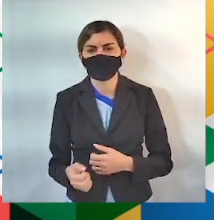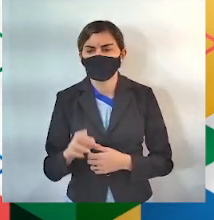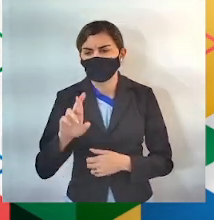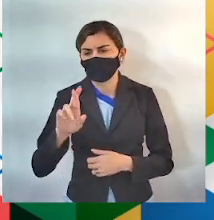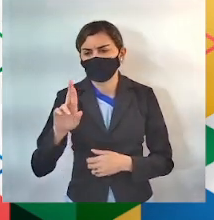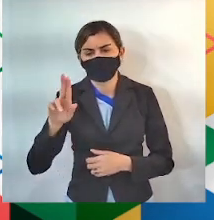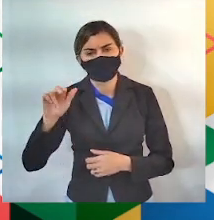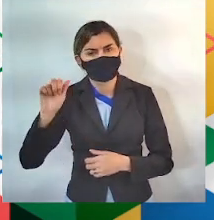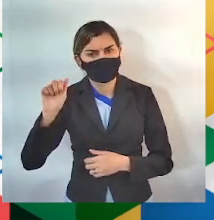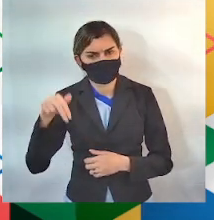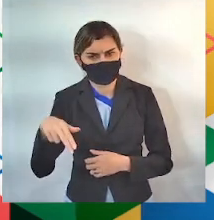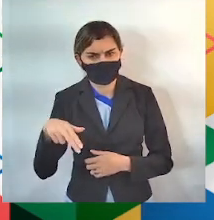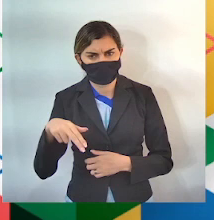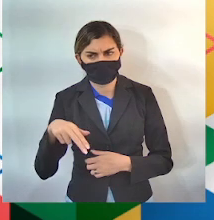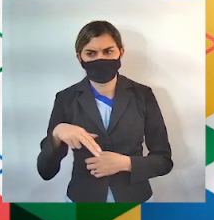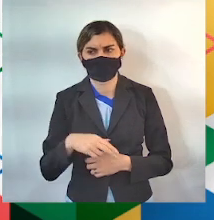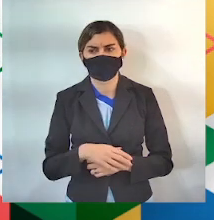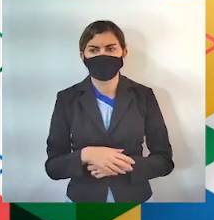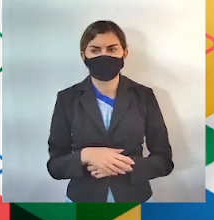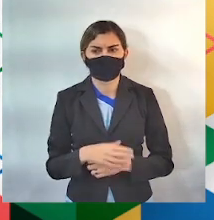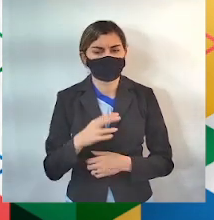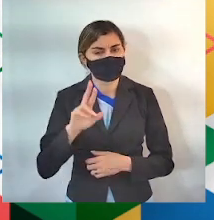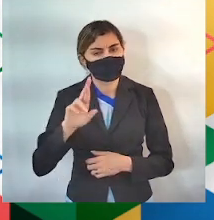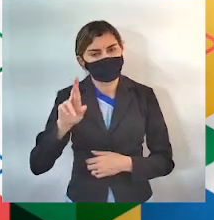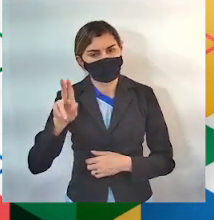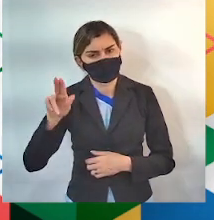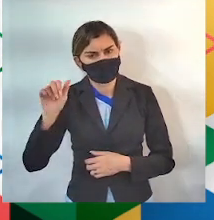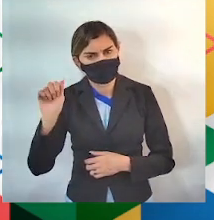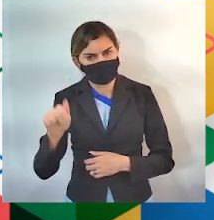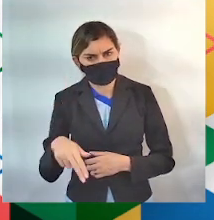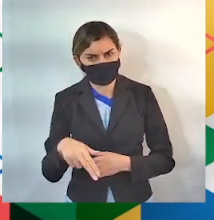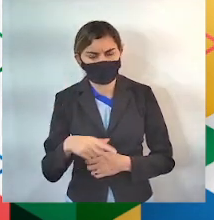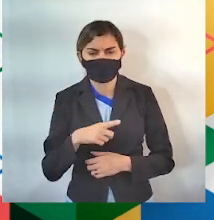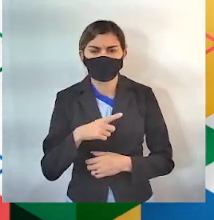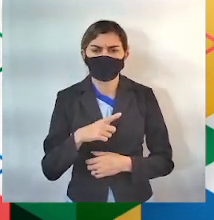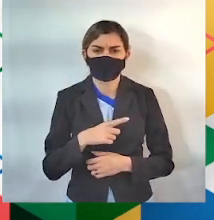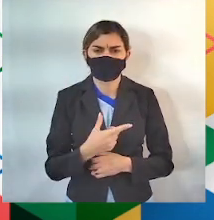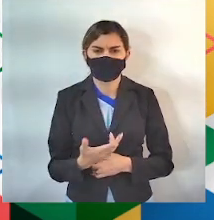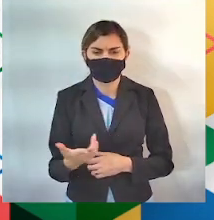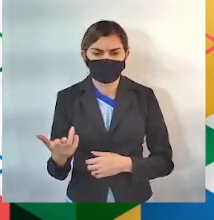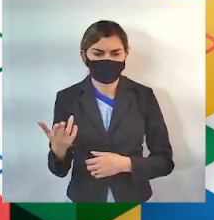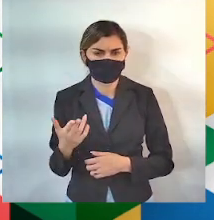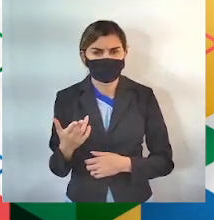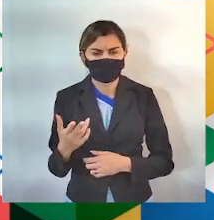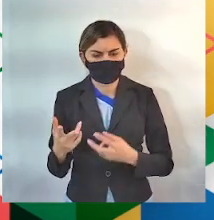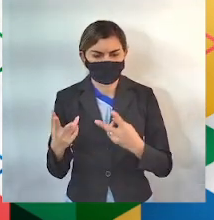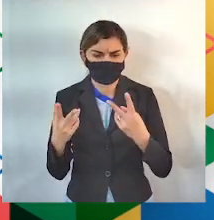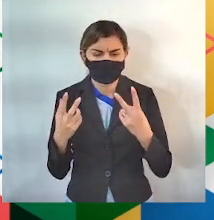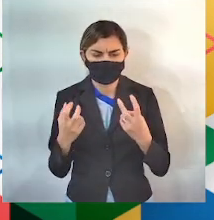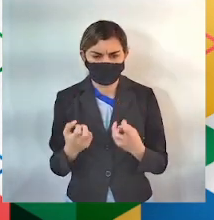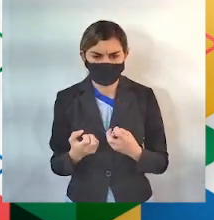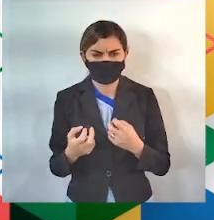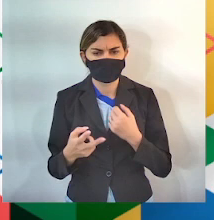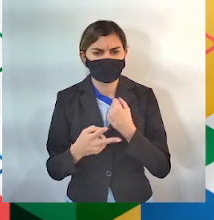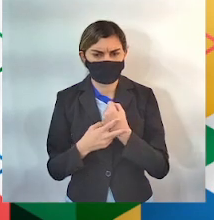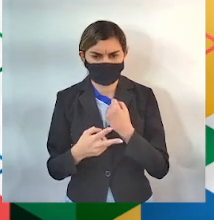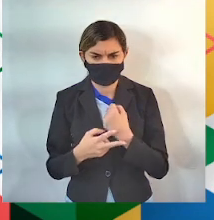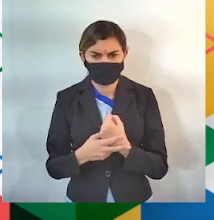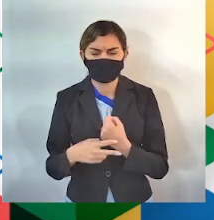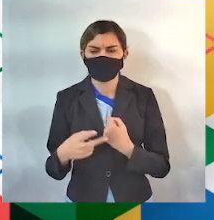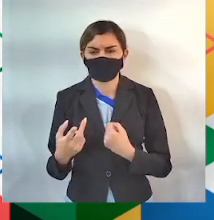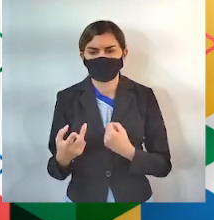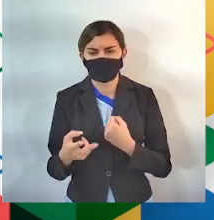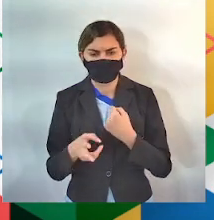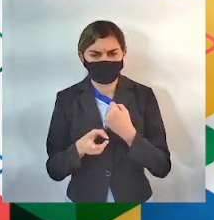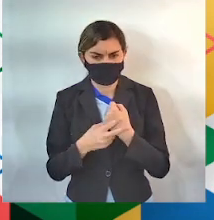Juan give me a flowers. Juan deu-me flores. Então, perceba que o verbo like aí